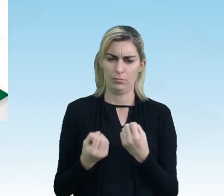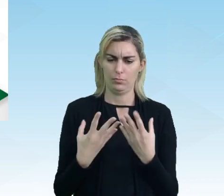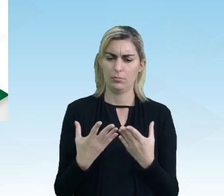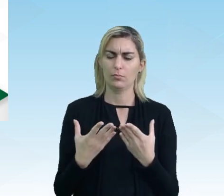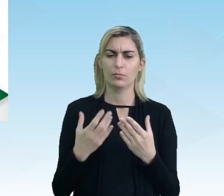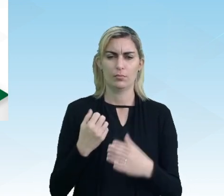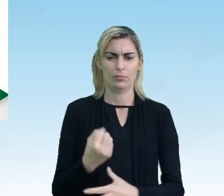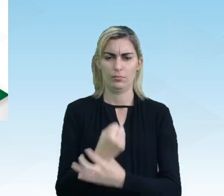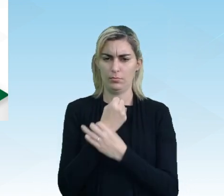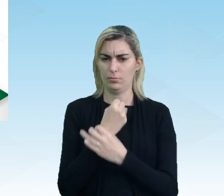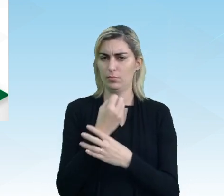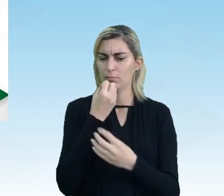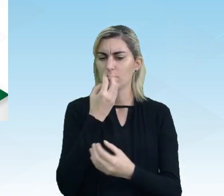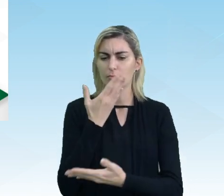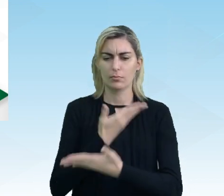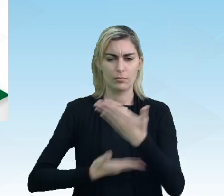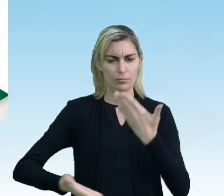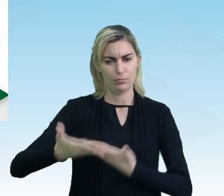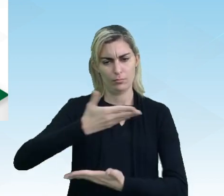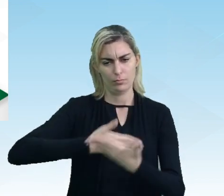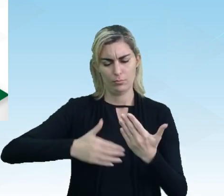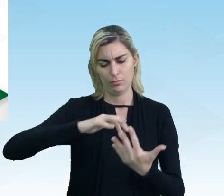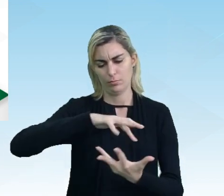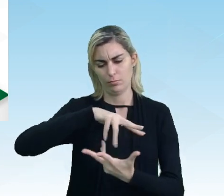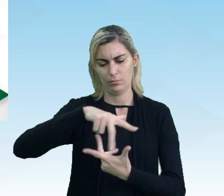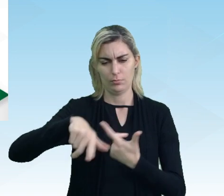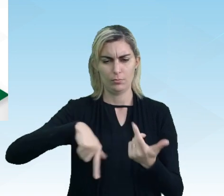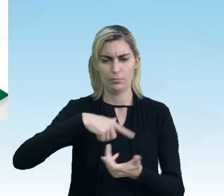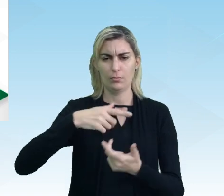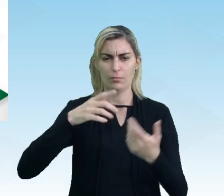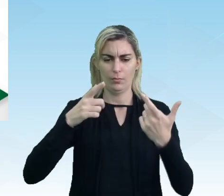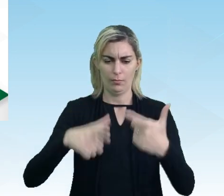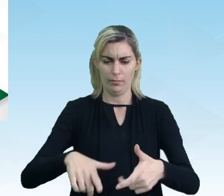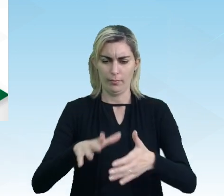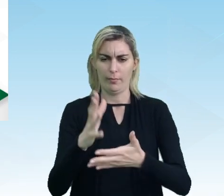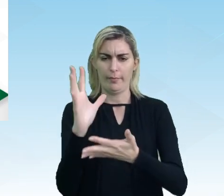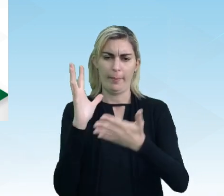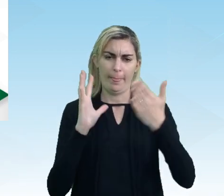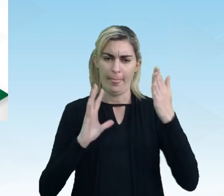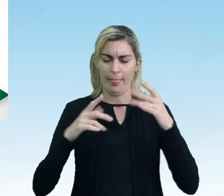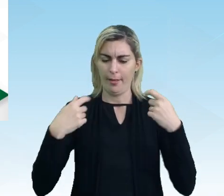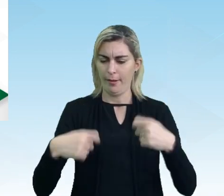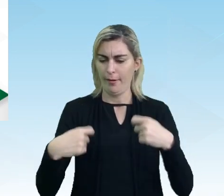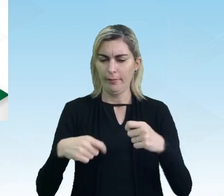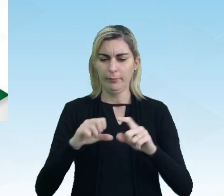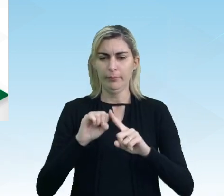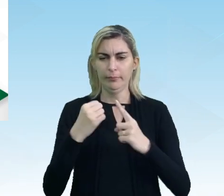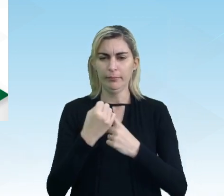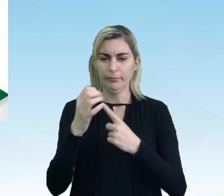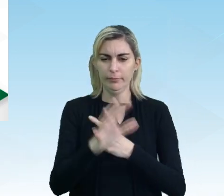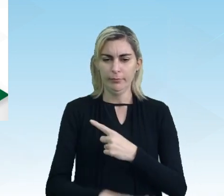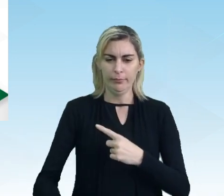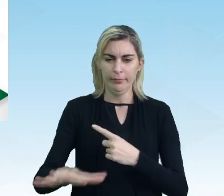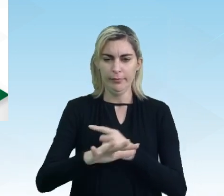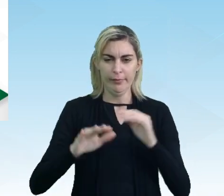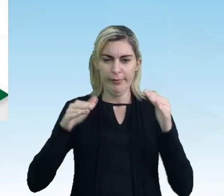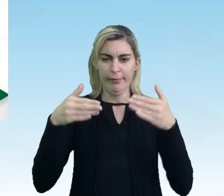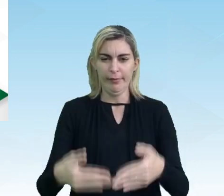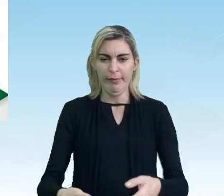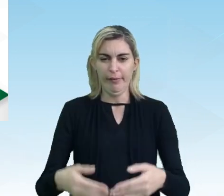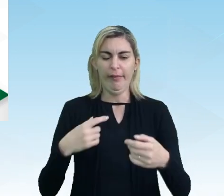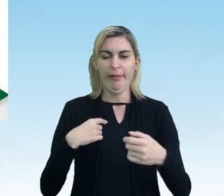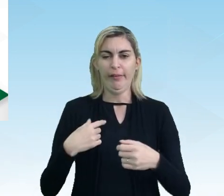deveria garantir uma boa relação tanto na globalização como no meio ambiente, né? Seria preciso que as sociedades todas voltassem,